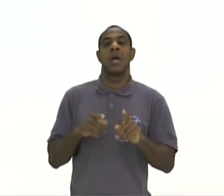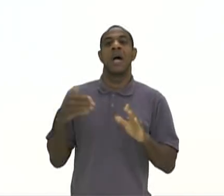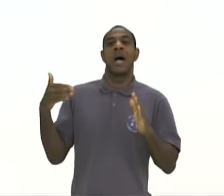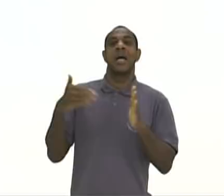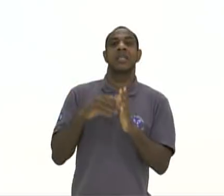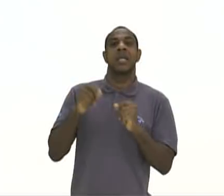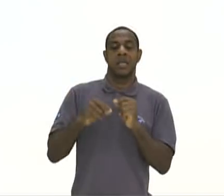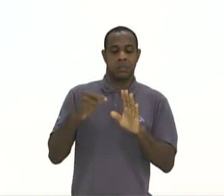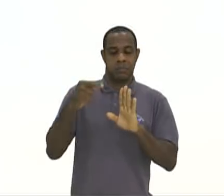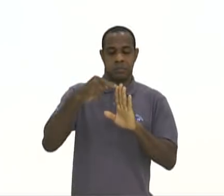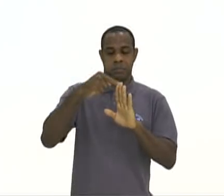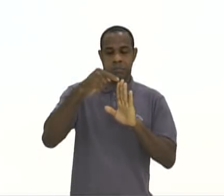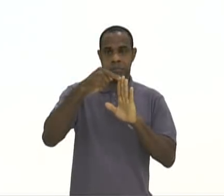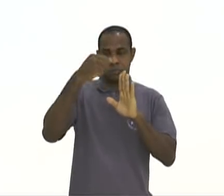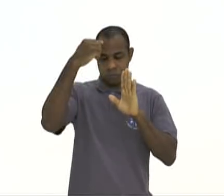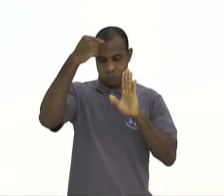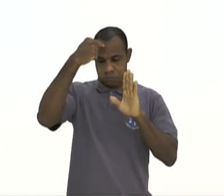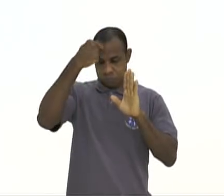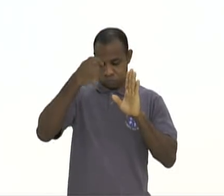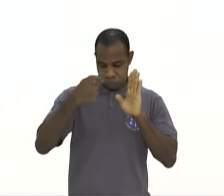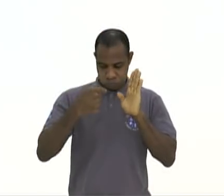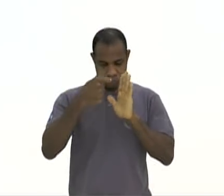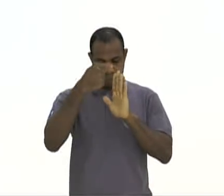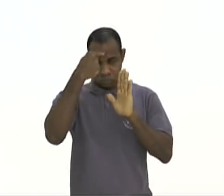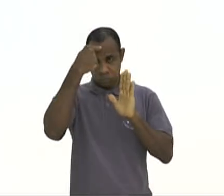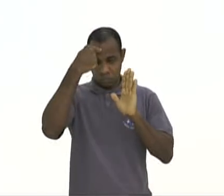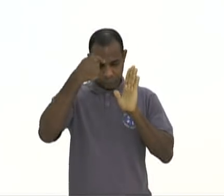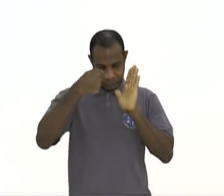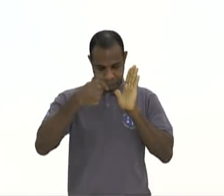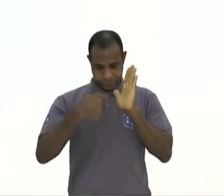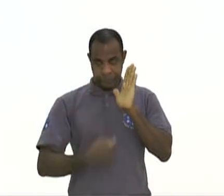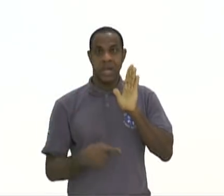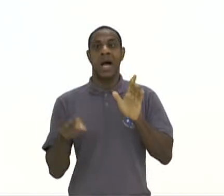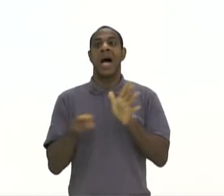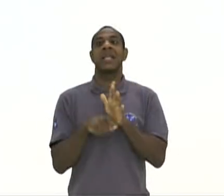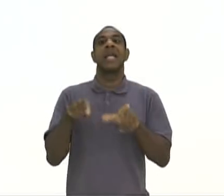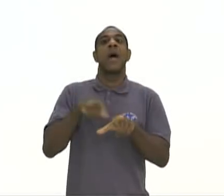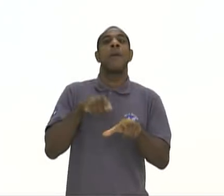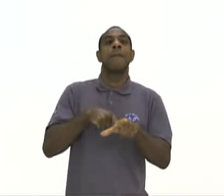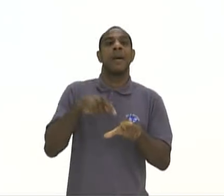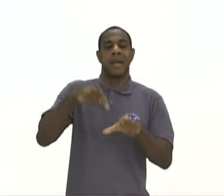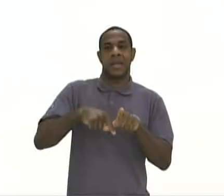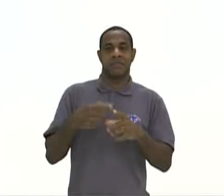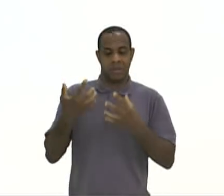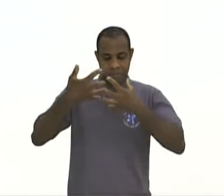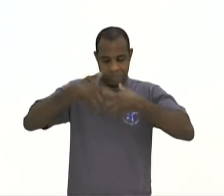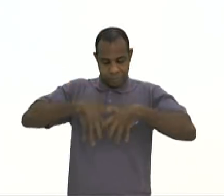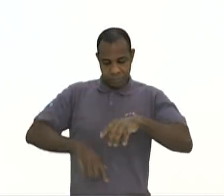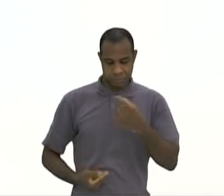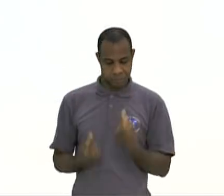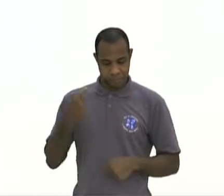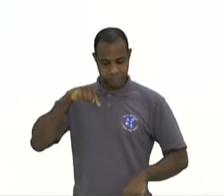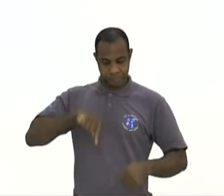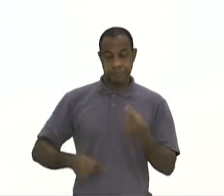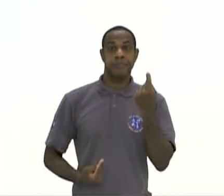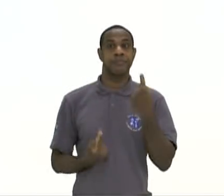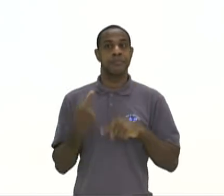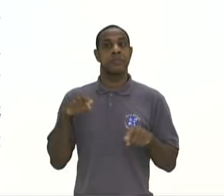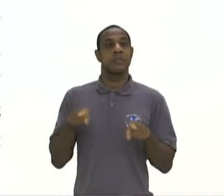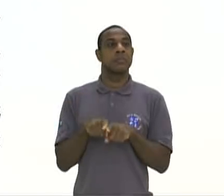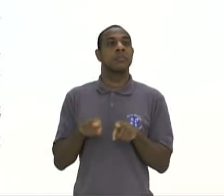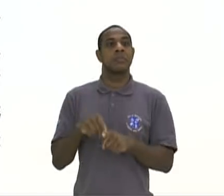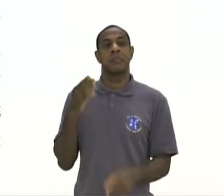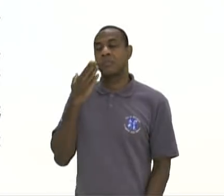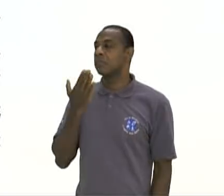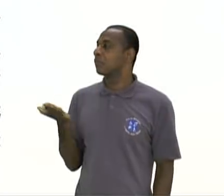a ponta dos pés. São músculos muito bem organizados que estão em constante ativação, né? Então é justamente o que foi colocado aqui para